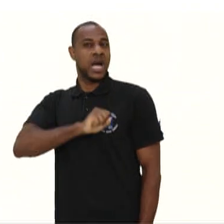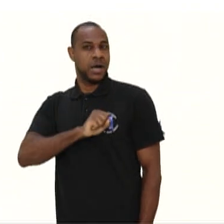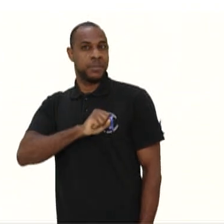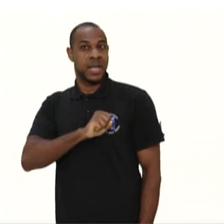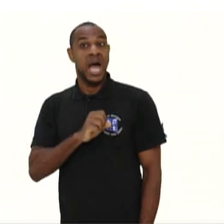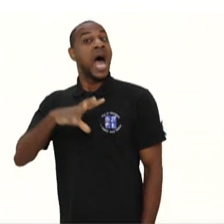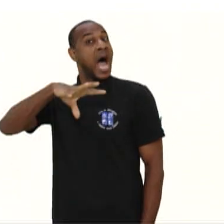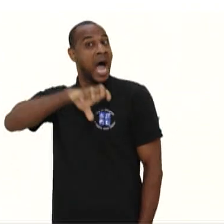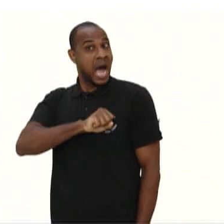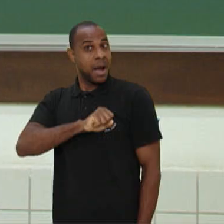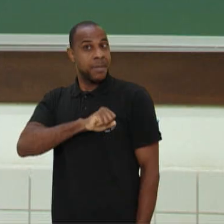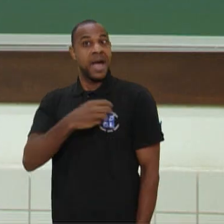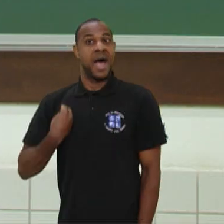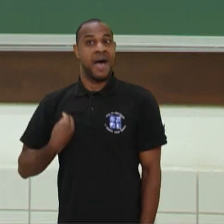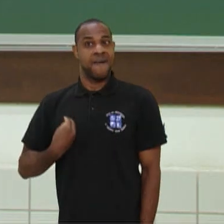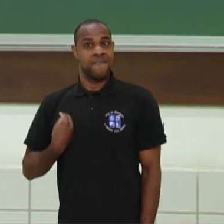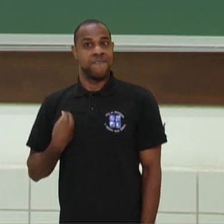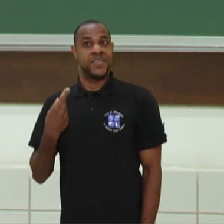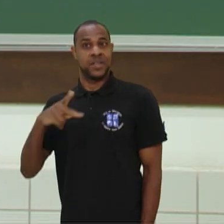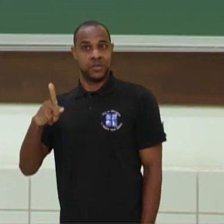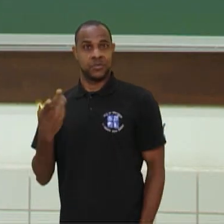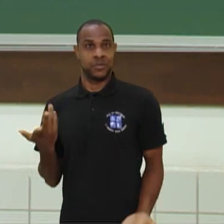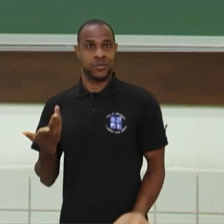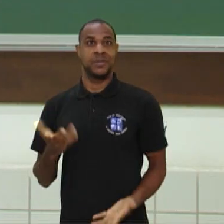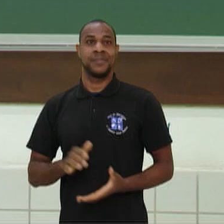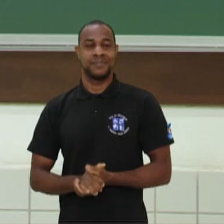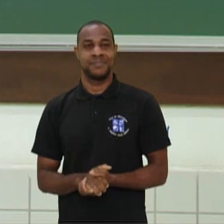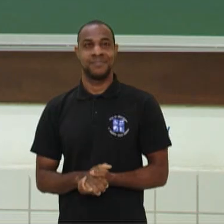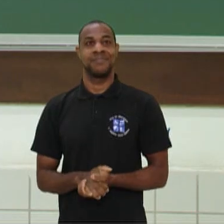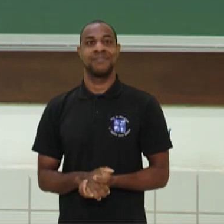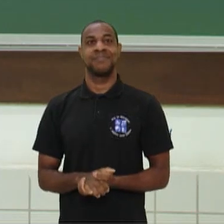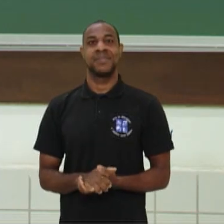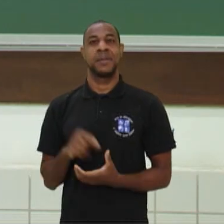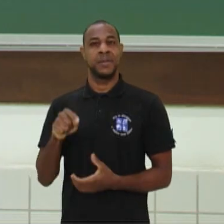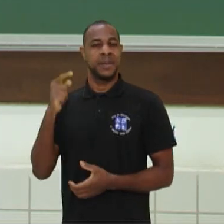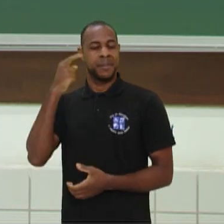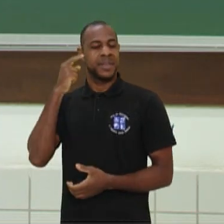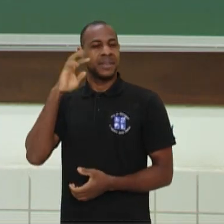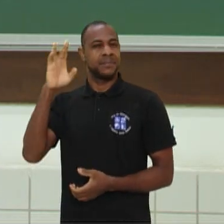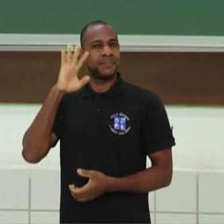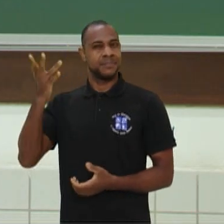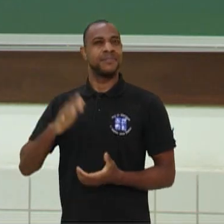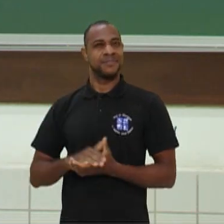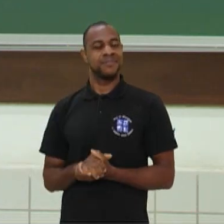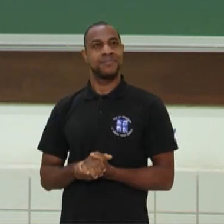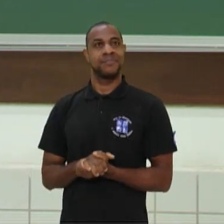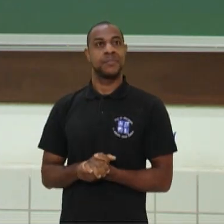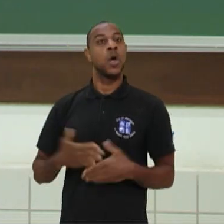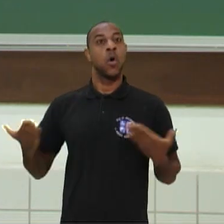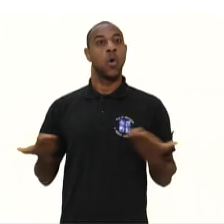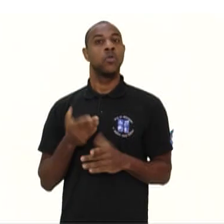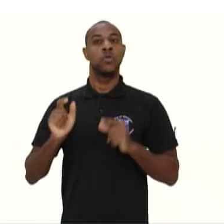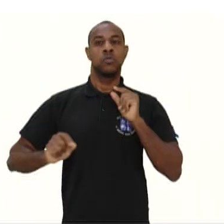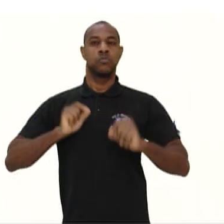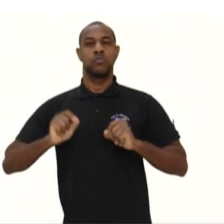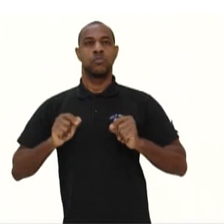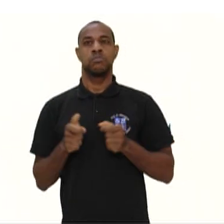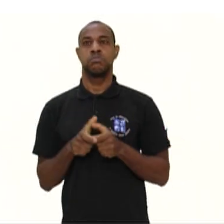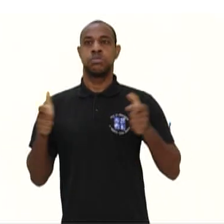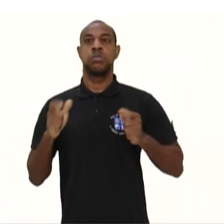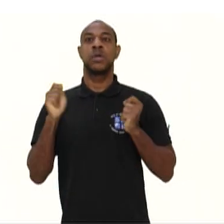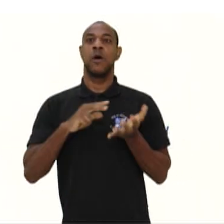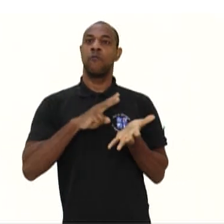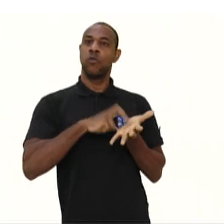ame a vida que você vive. Bob Marley, para vocês poderem pensar, ok? Na aula de hoje nós ampliamos o